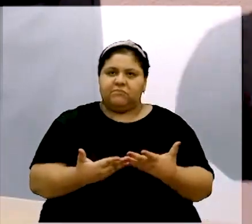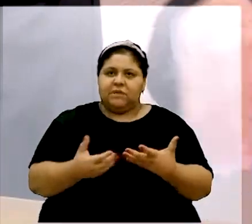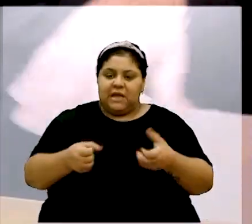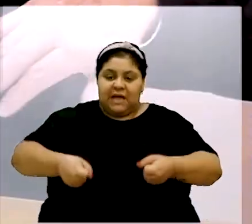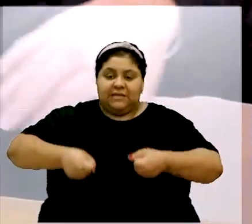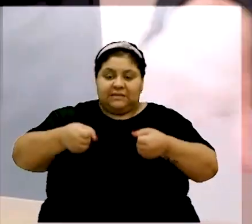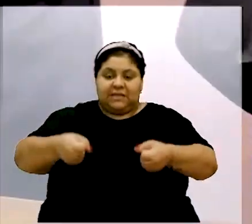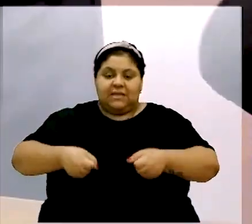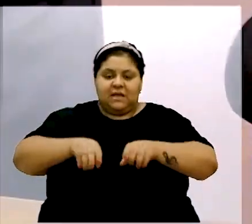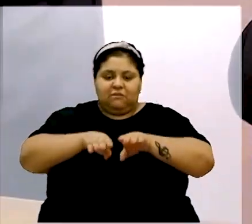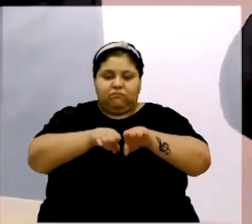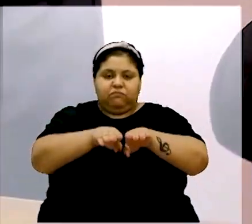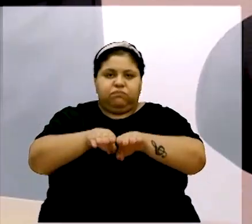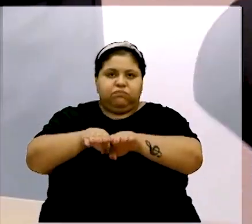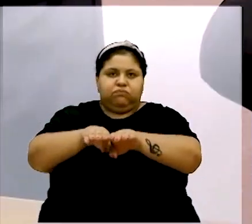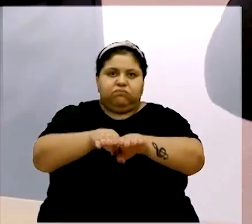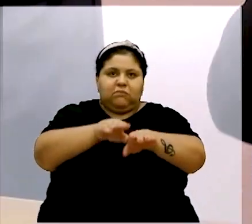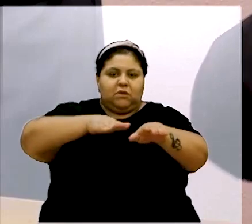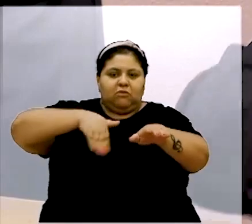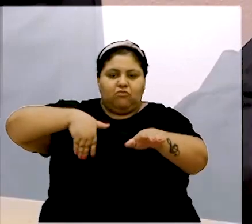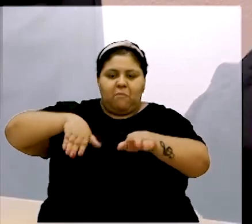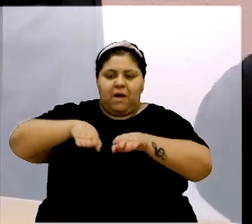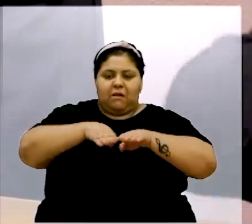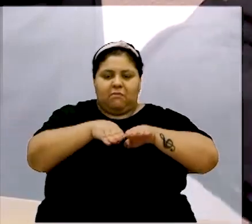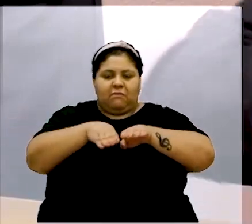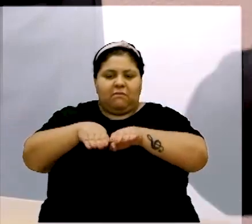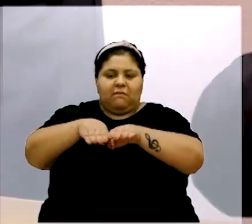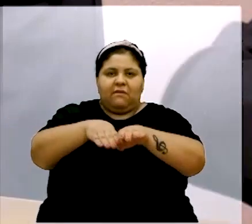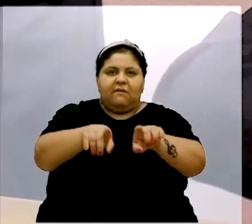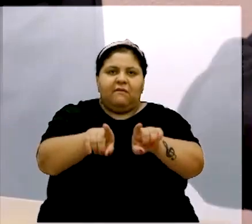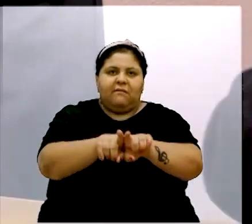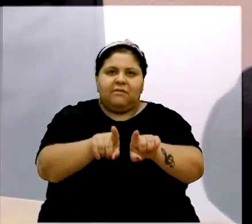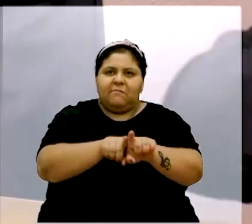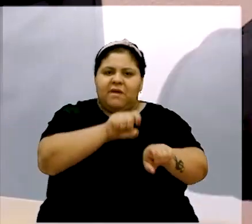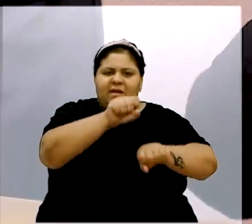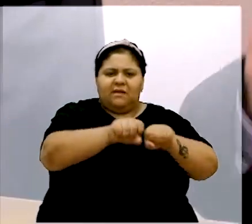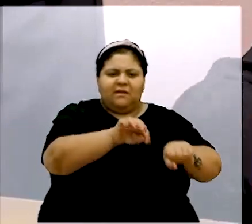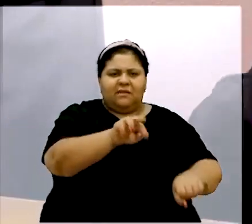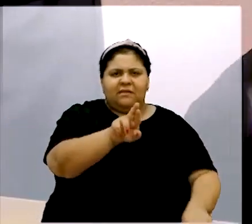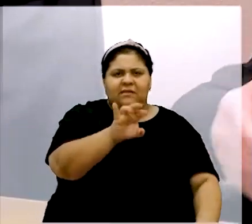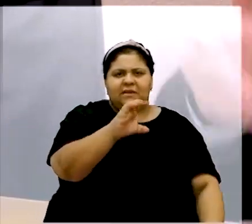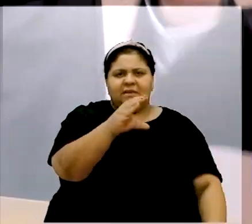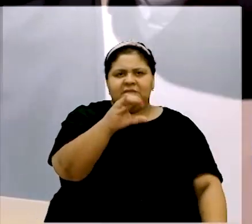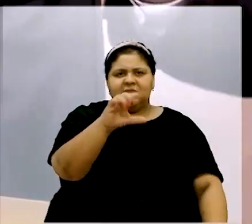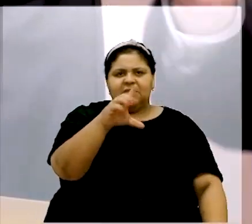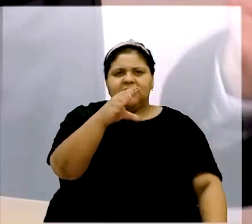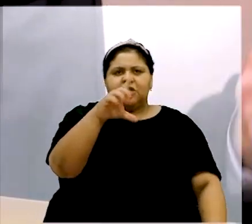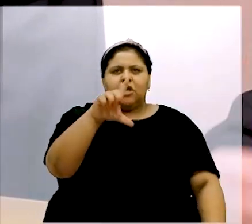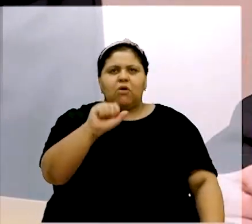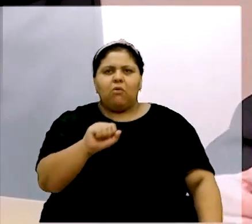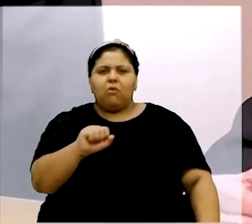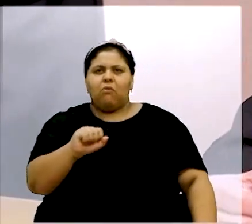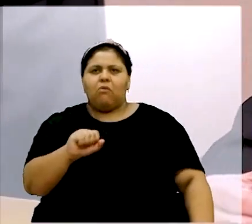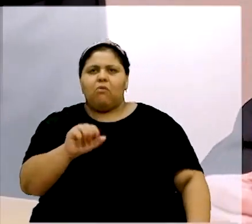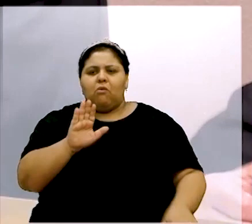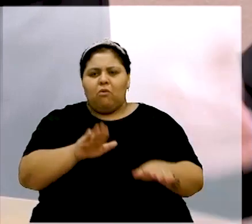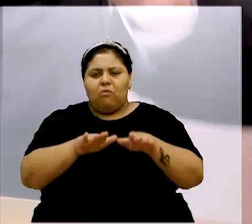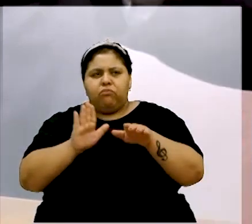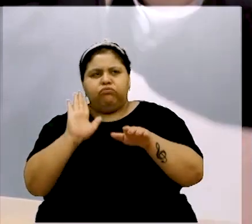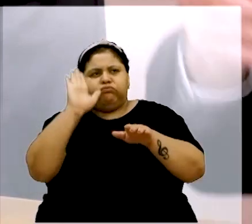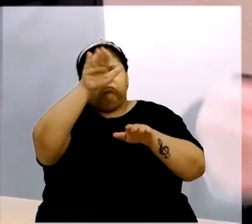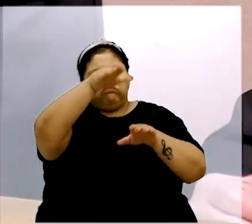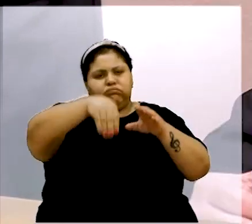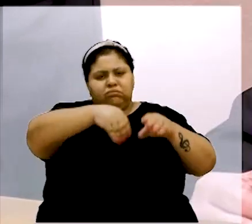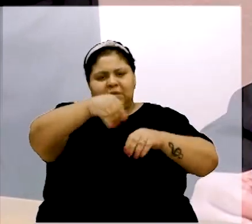flutuantes, vai naquela calçada de 5 quilômetros com triciclo, jogando basquete na areia,